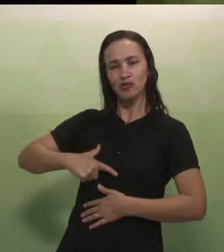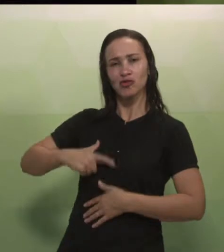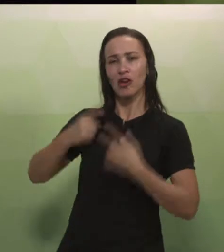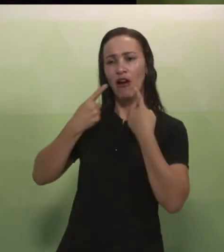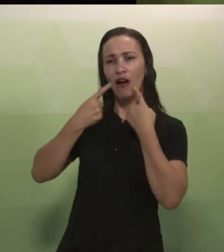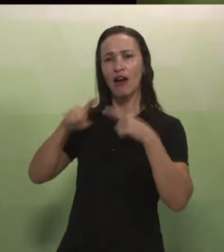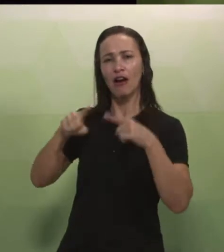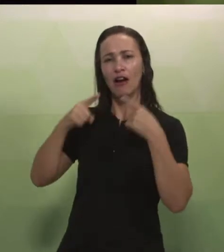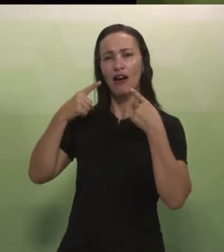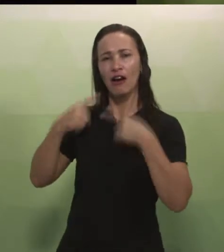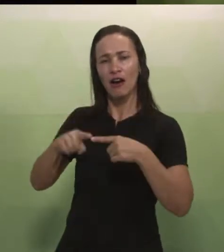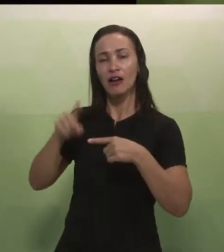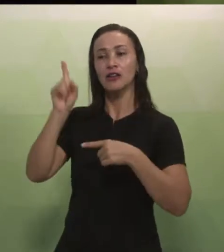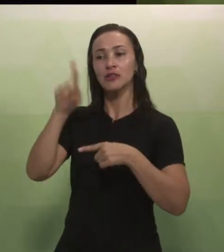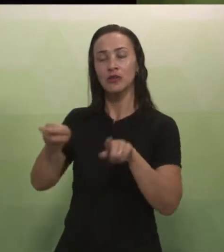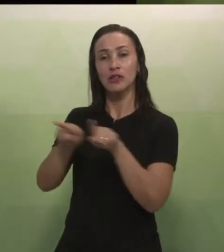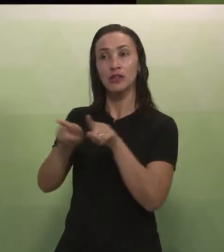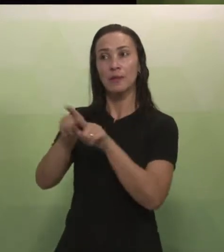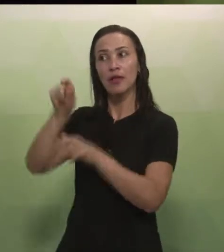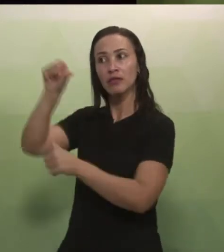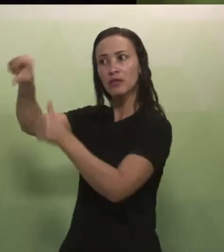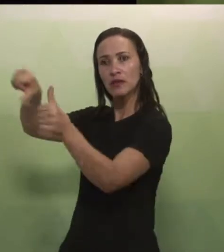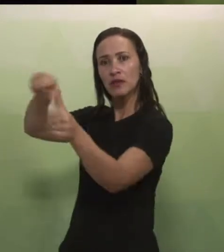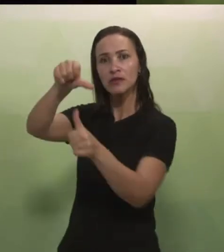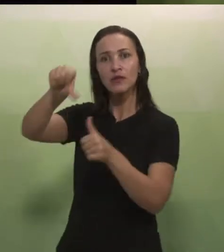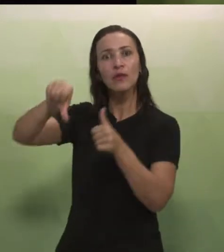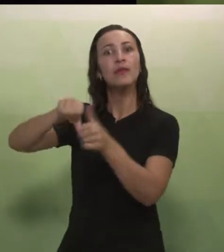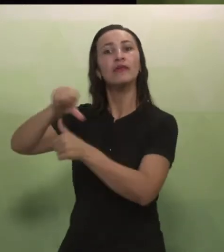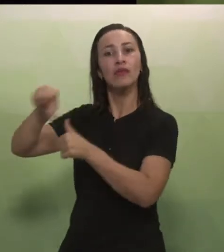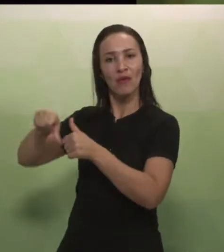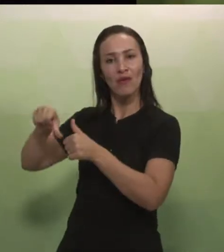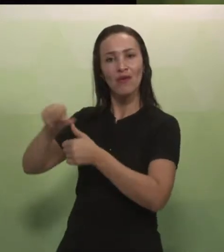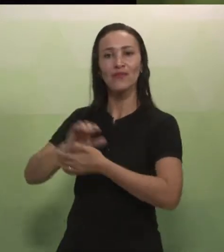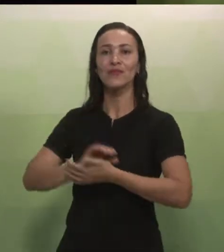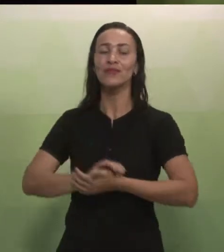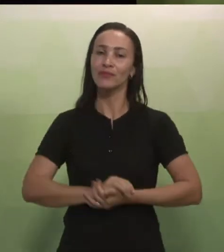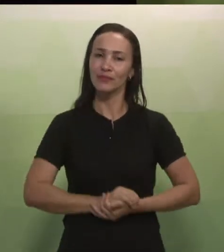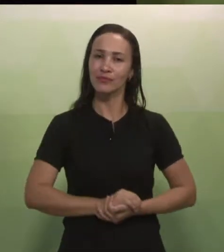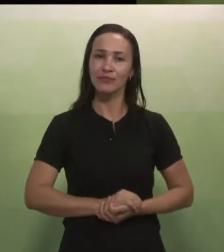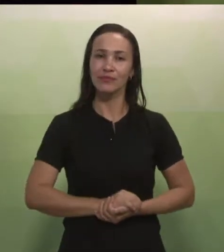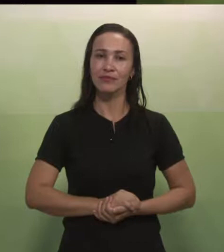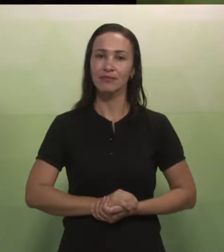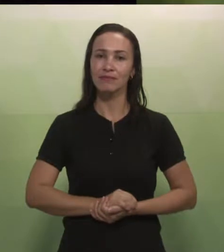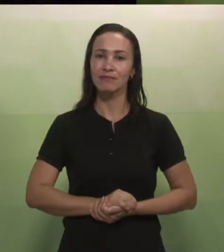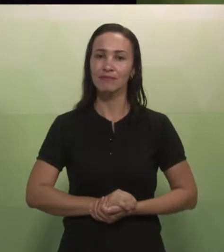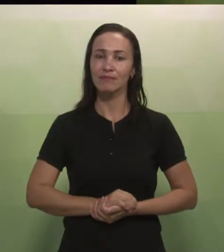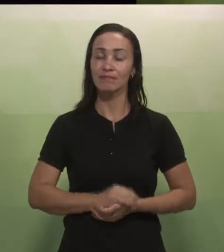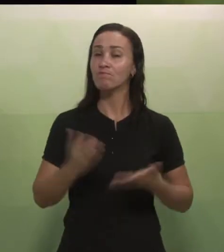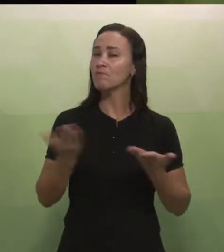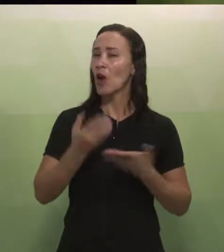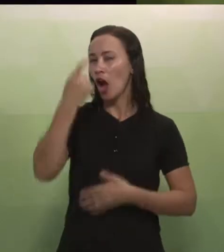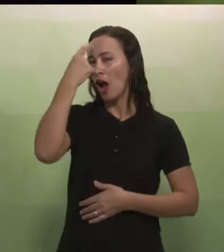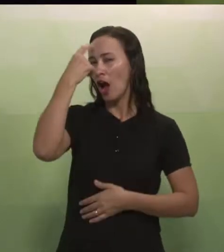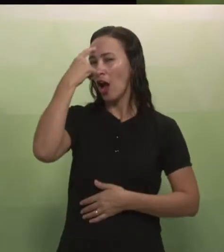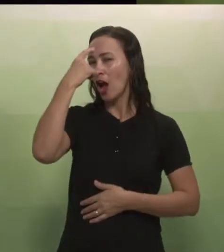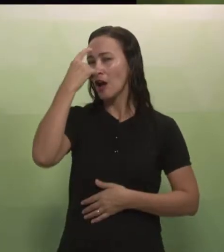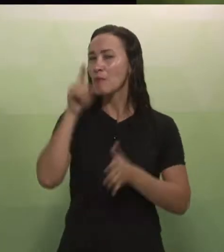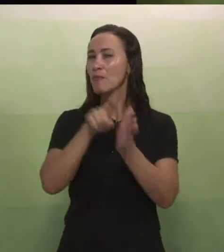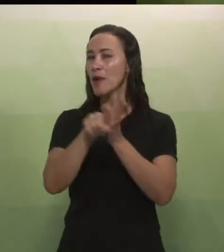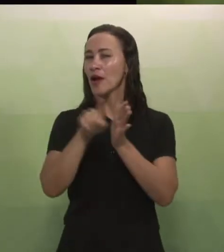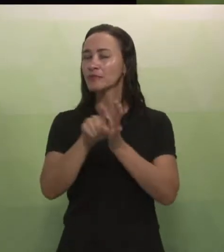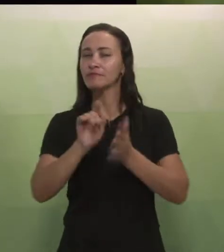sujeitos críticos e transformadores, E aí eu volto a um questionamento: o que é